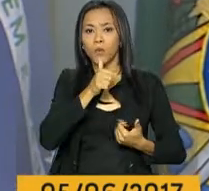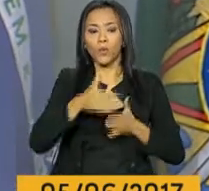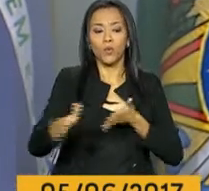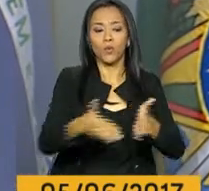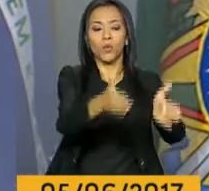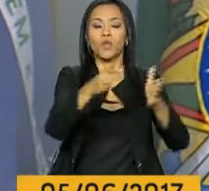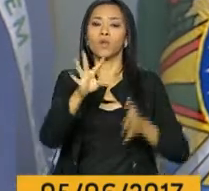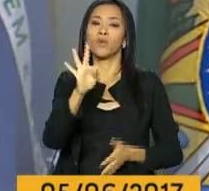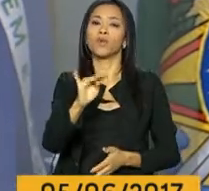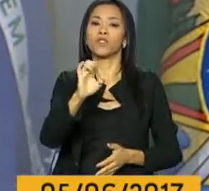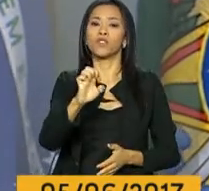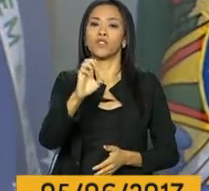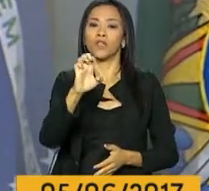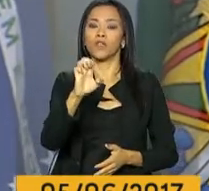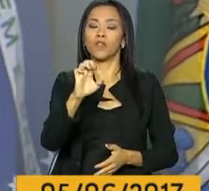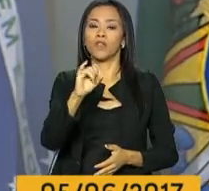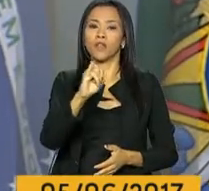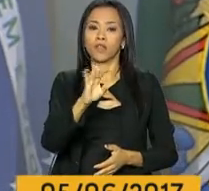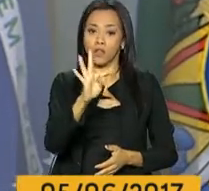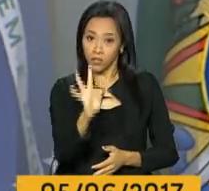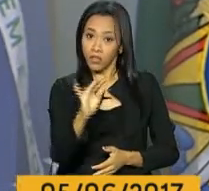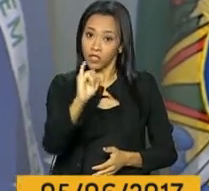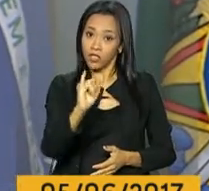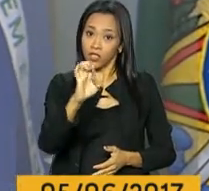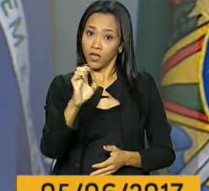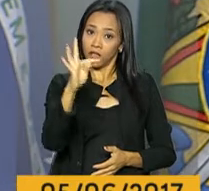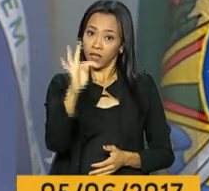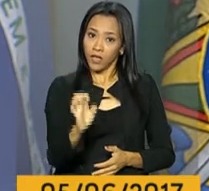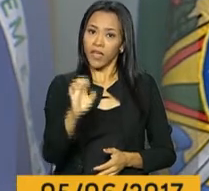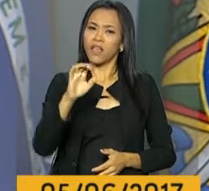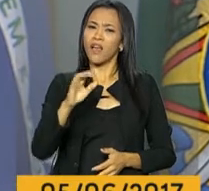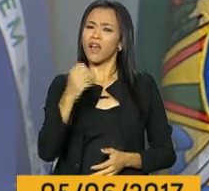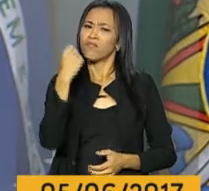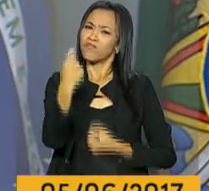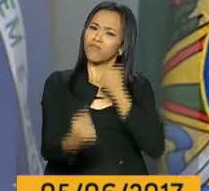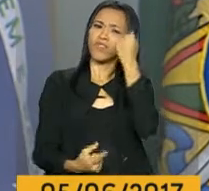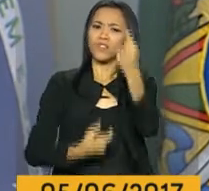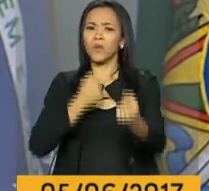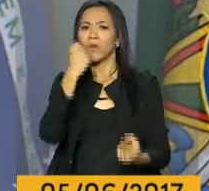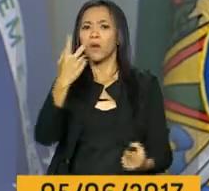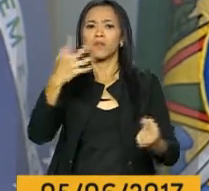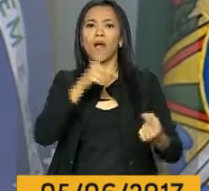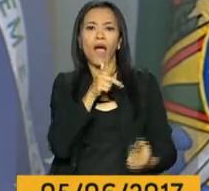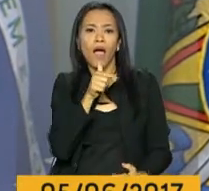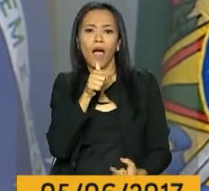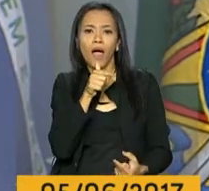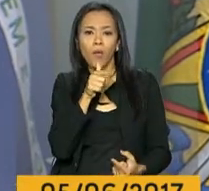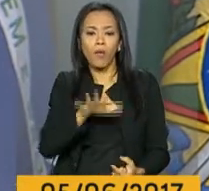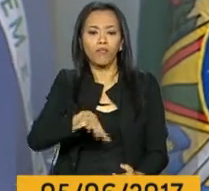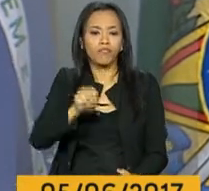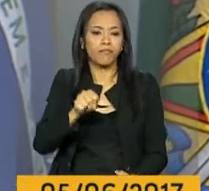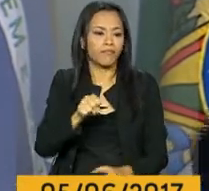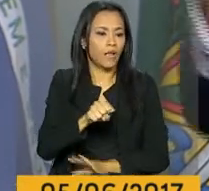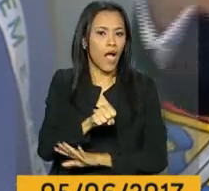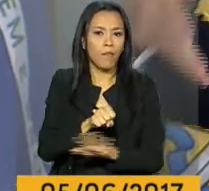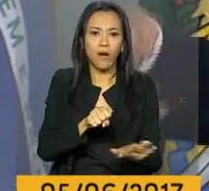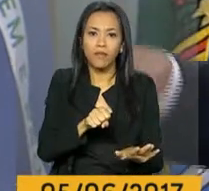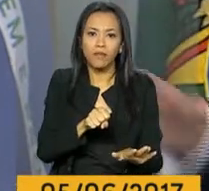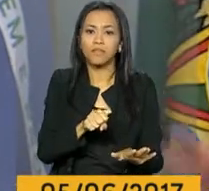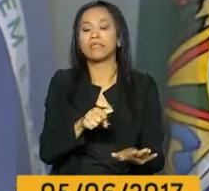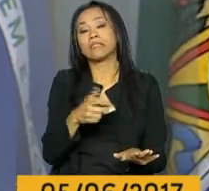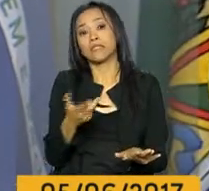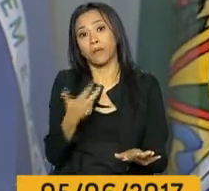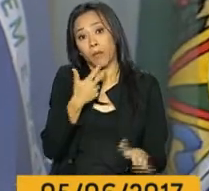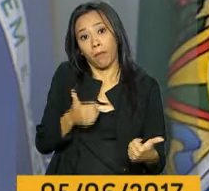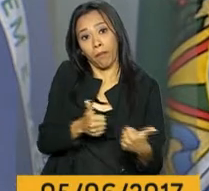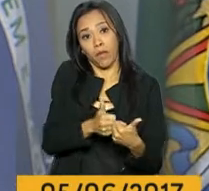pequena cidade e de vez em quanto faltava água faltava água trabalhava numa chácara margeada pelo